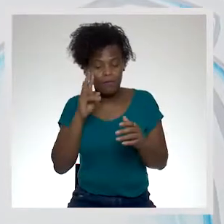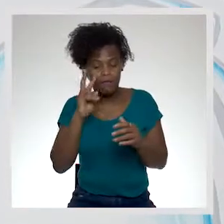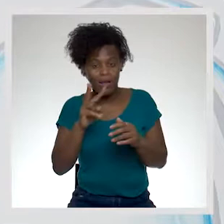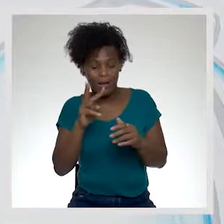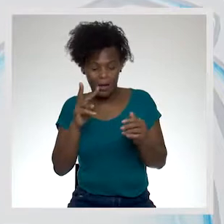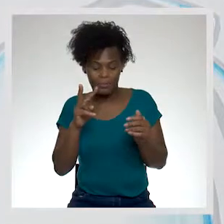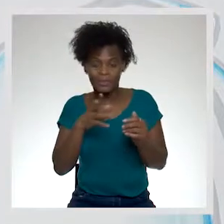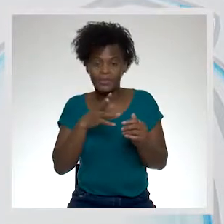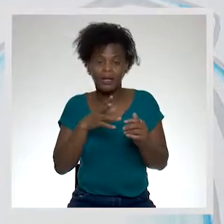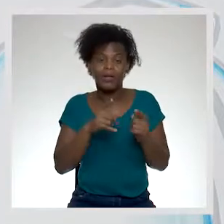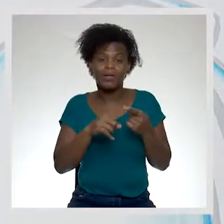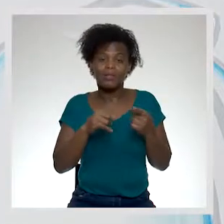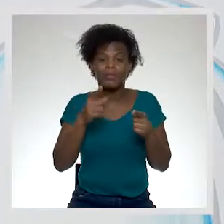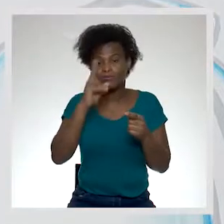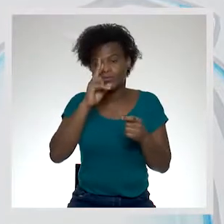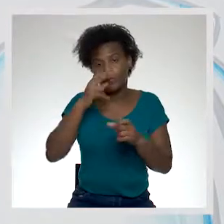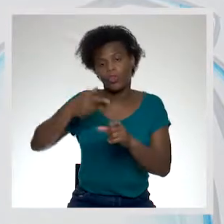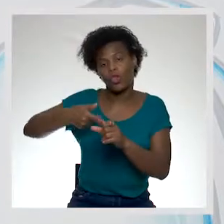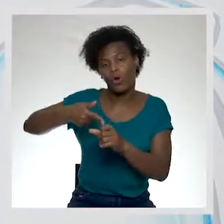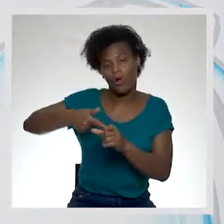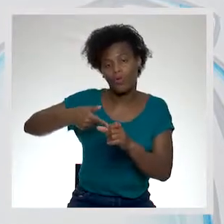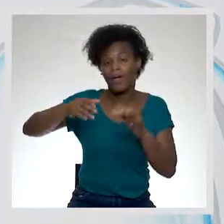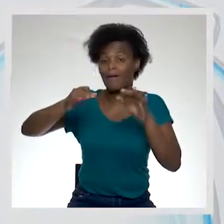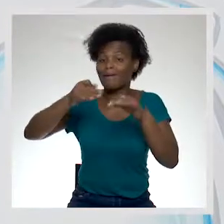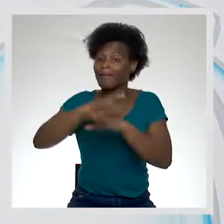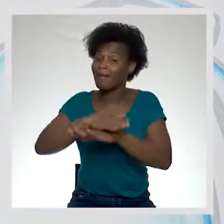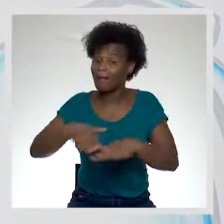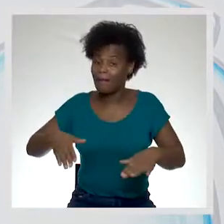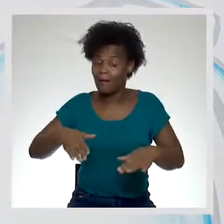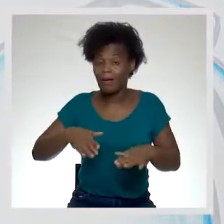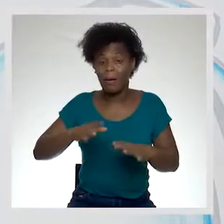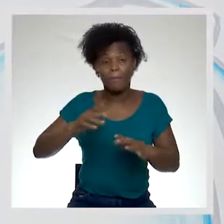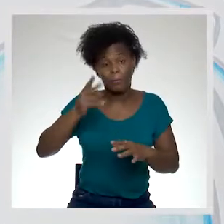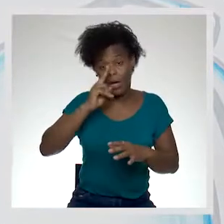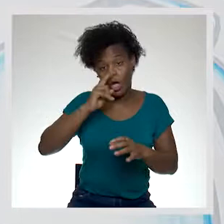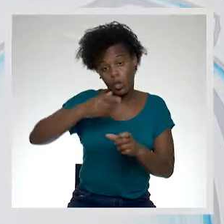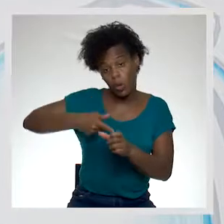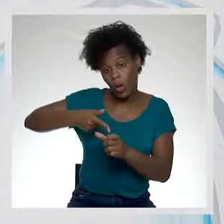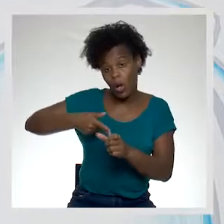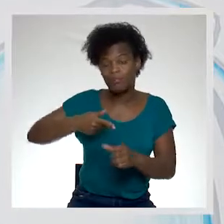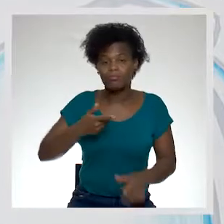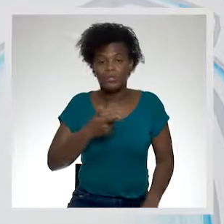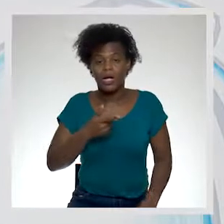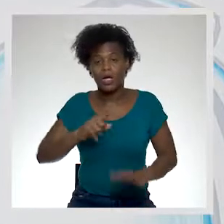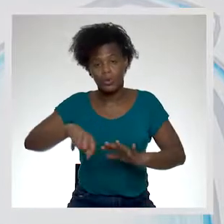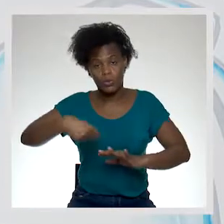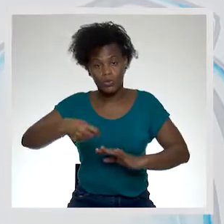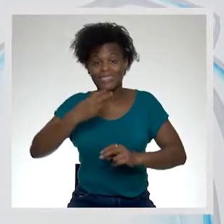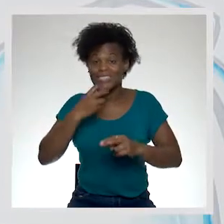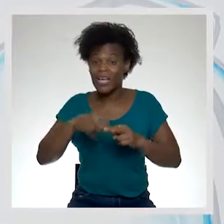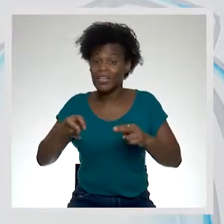nossa definição, o petróleo. O petróleo é um recurso energético não renovável,